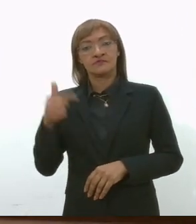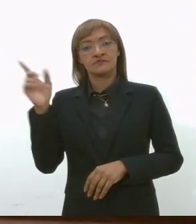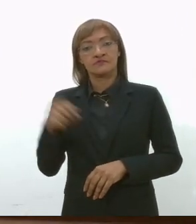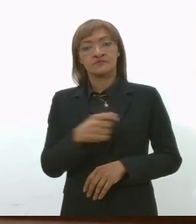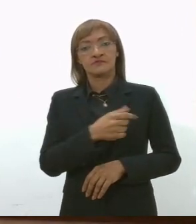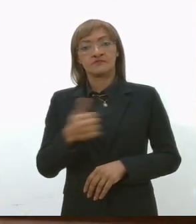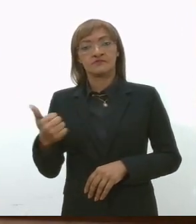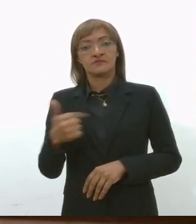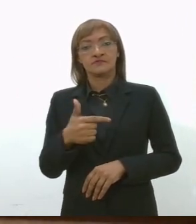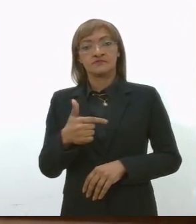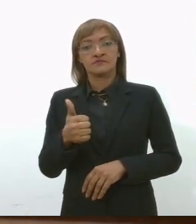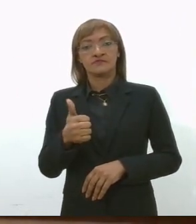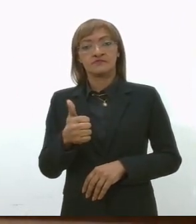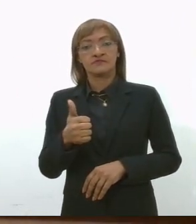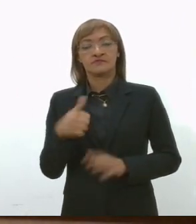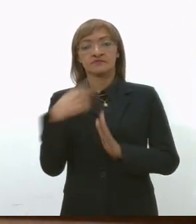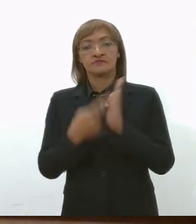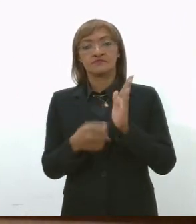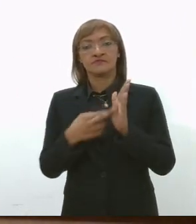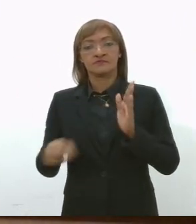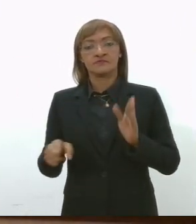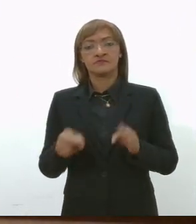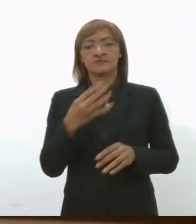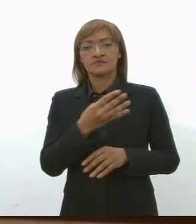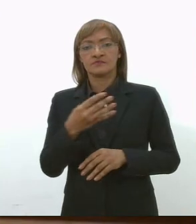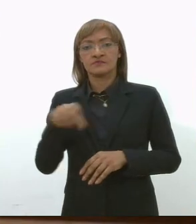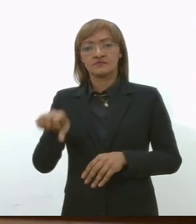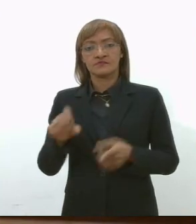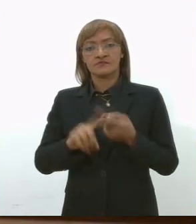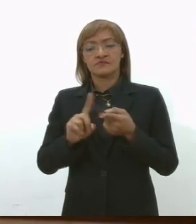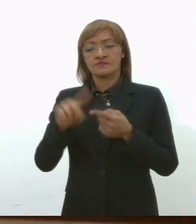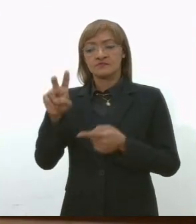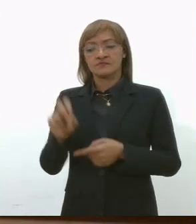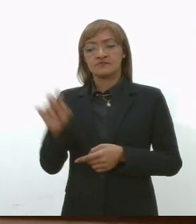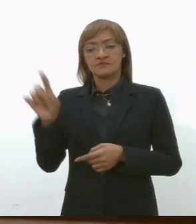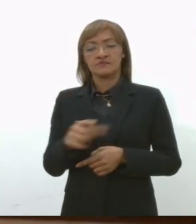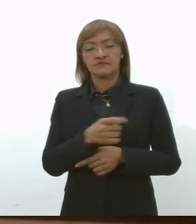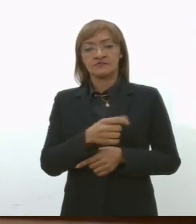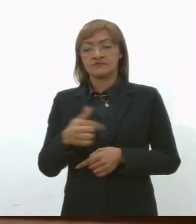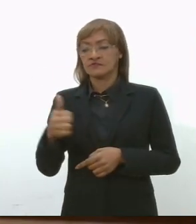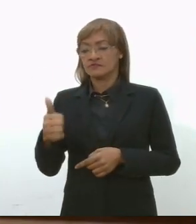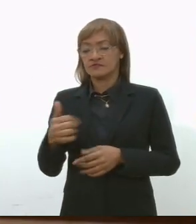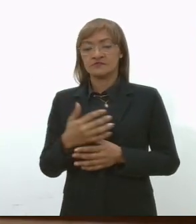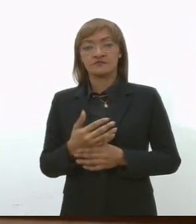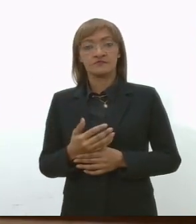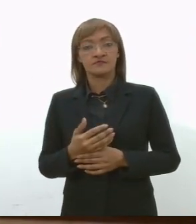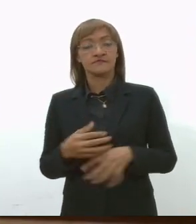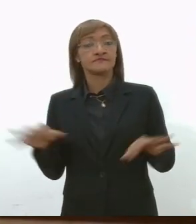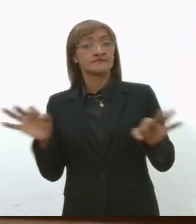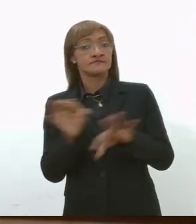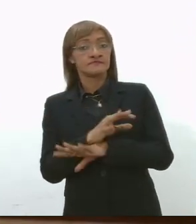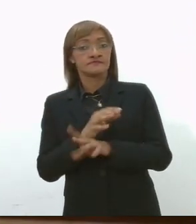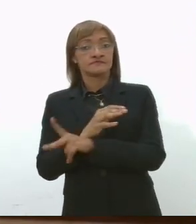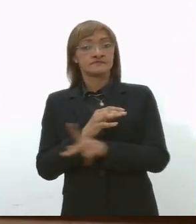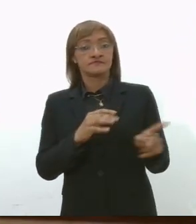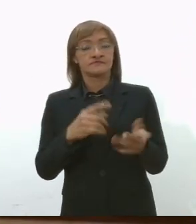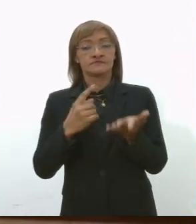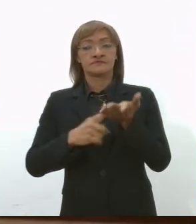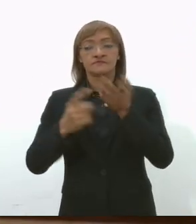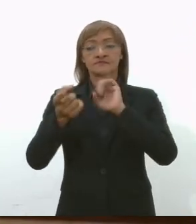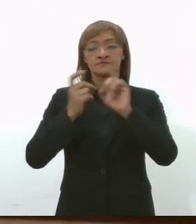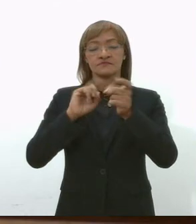302/2021. E os projetos de resolução de número 49 e 50/2021. Nada mais a tratar, o presidente convocou uma sessão